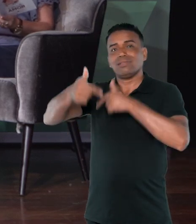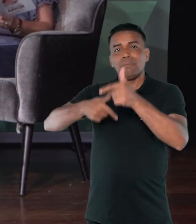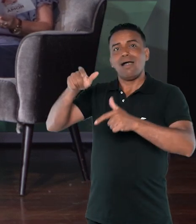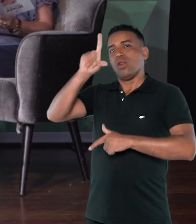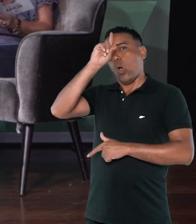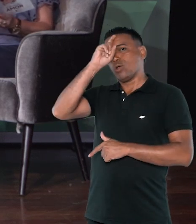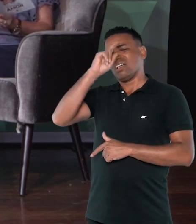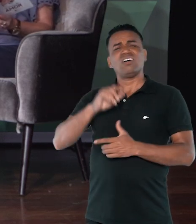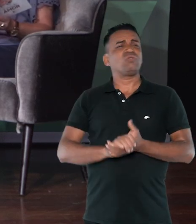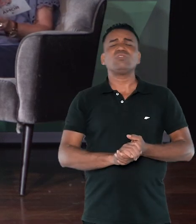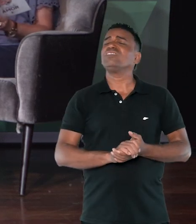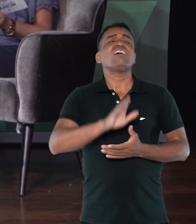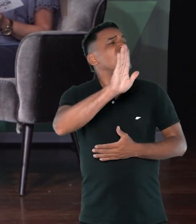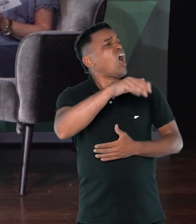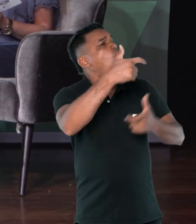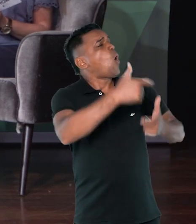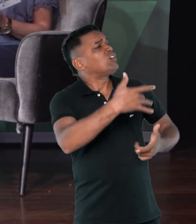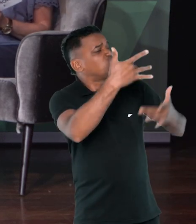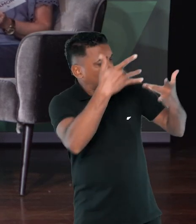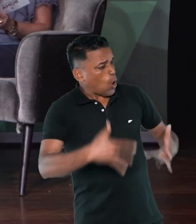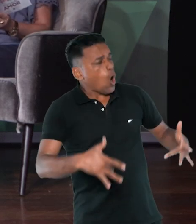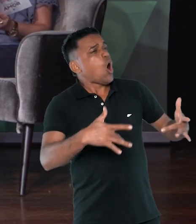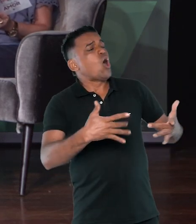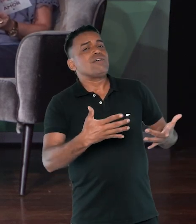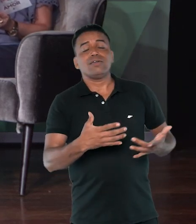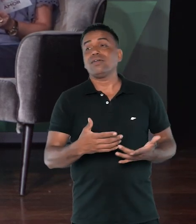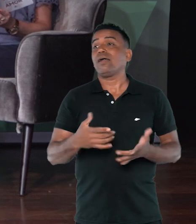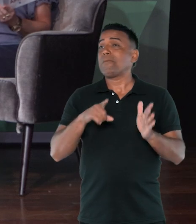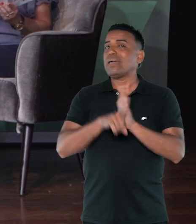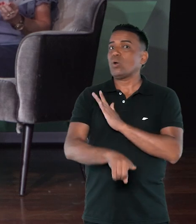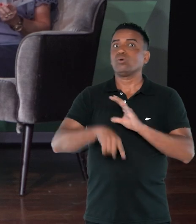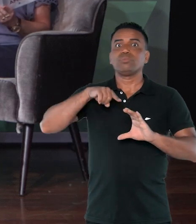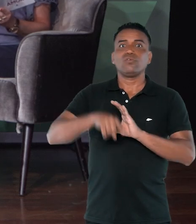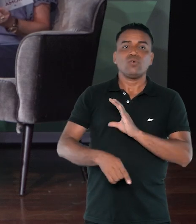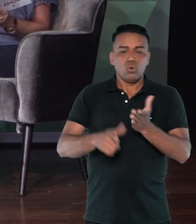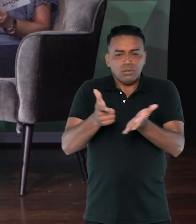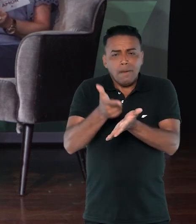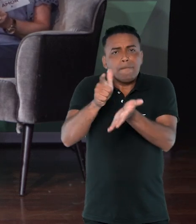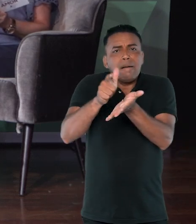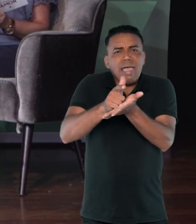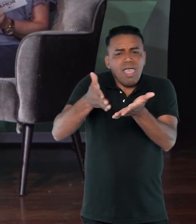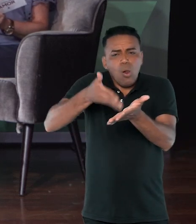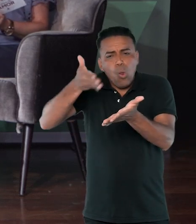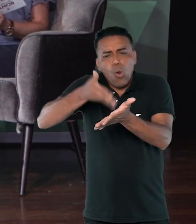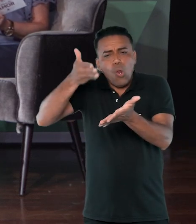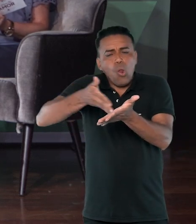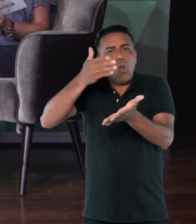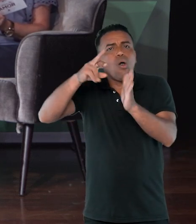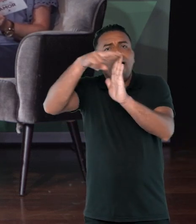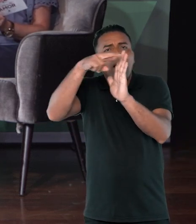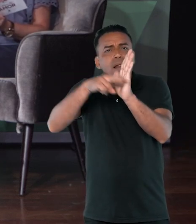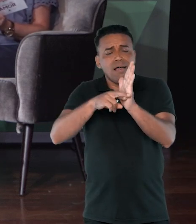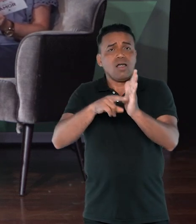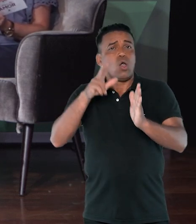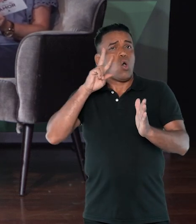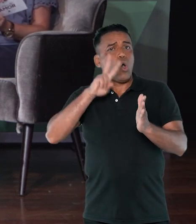de amor é o que respondo para o plantonista do pronto-socorro. Onde dói exatamente? Insiste o residente